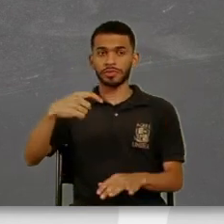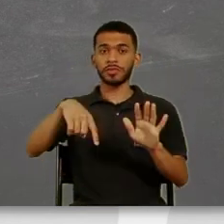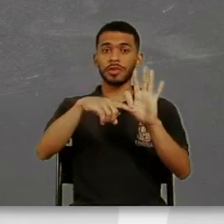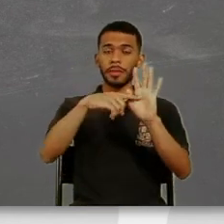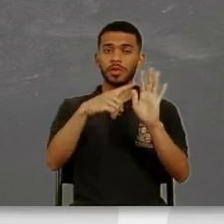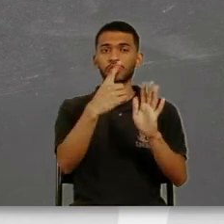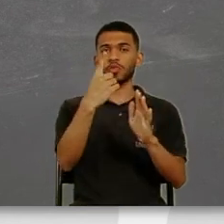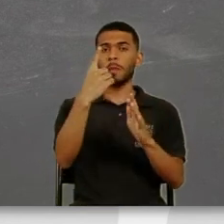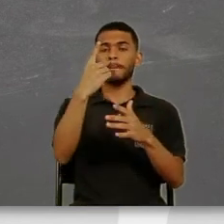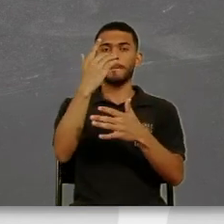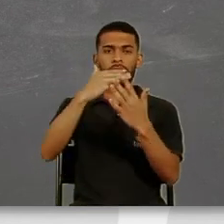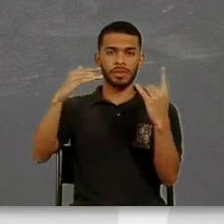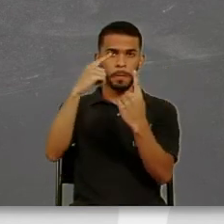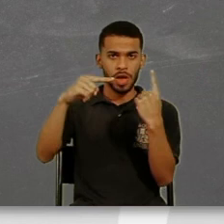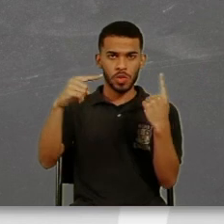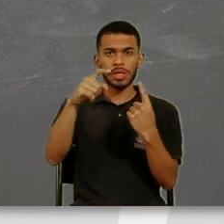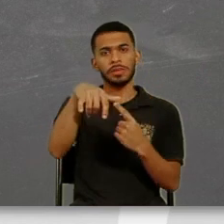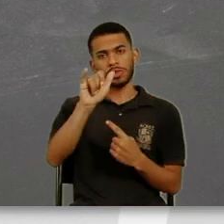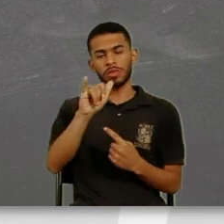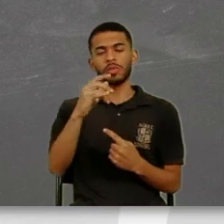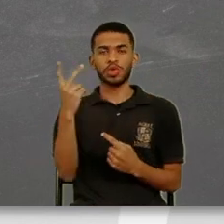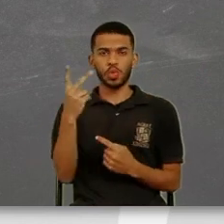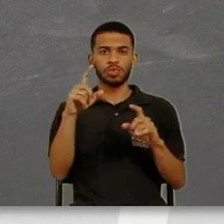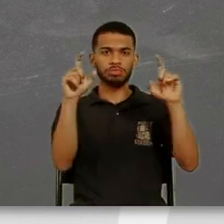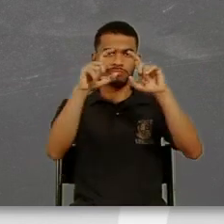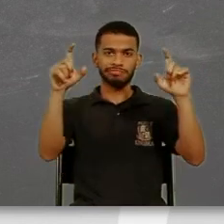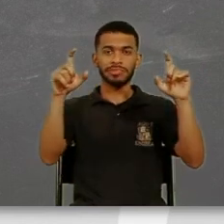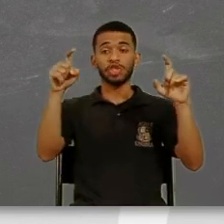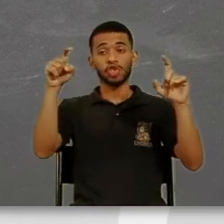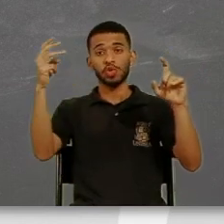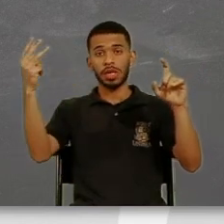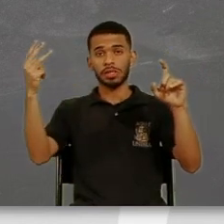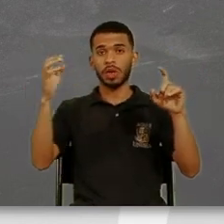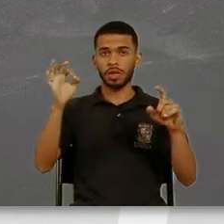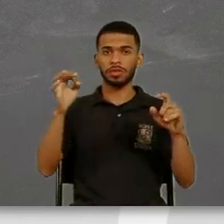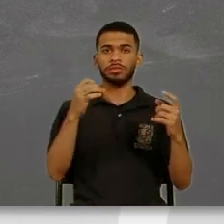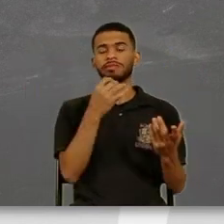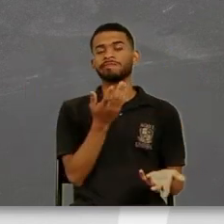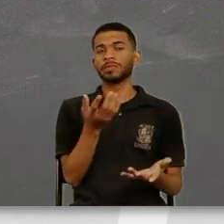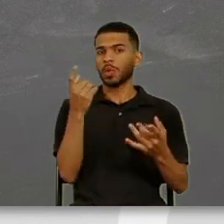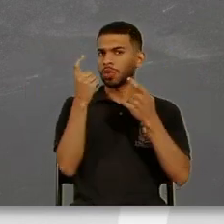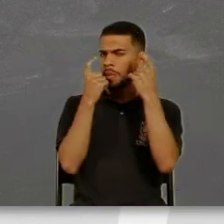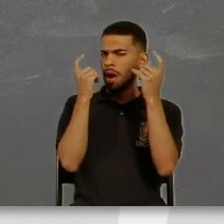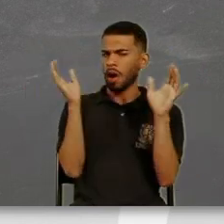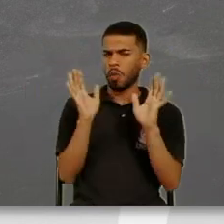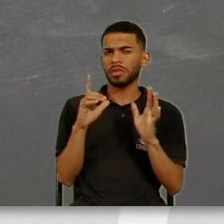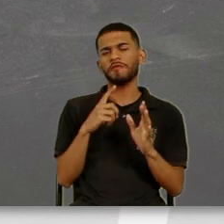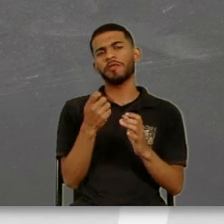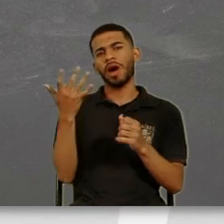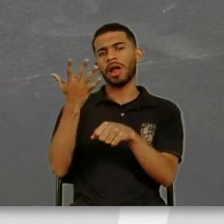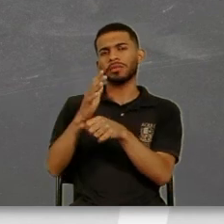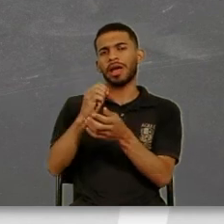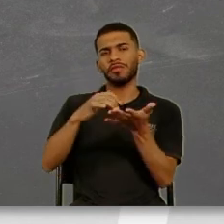1 meio de y para o segundo termo e x para o terceiro termo. Não se preocupem que vai ter várias atividades